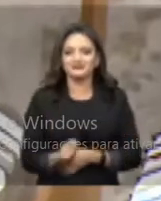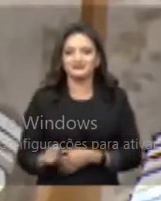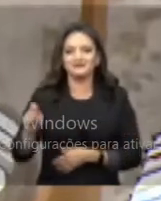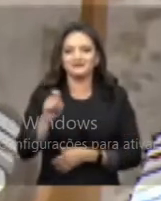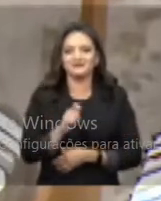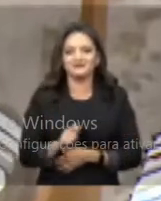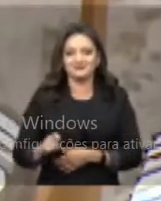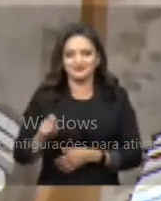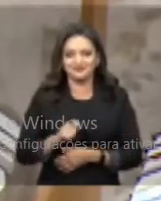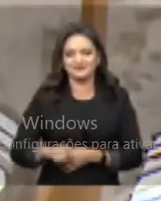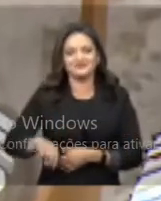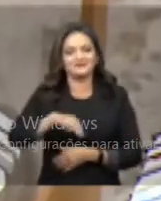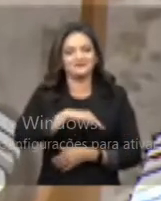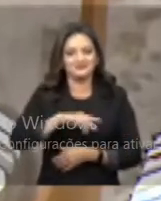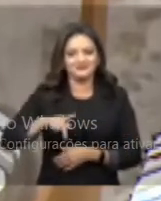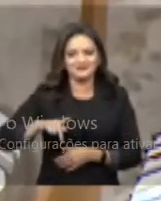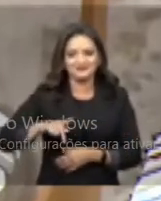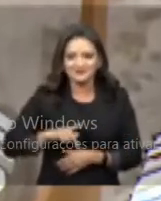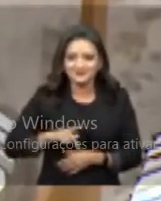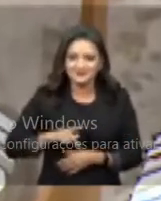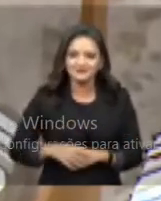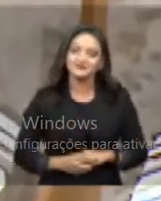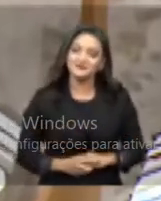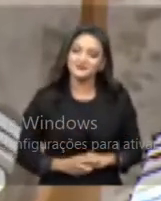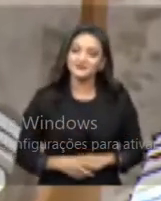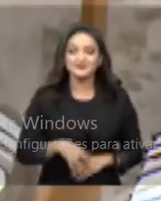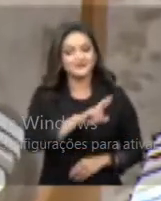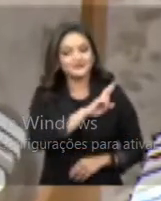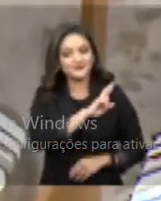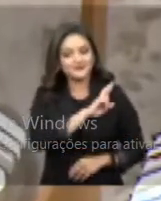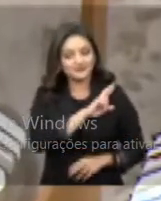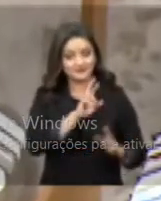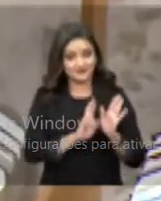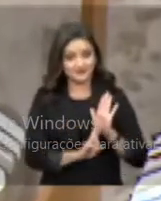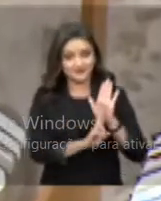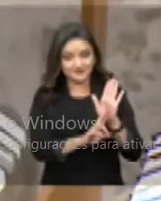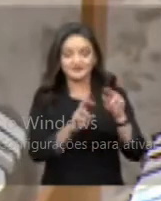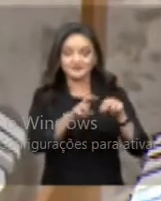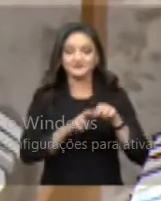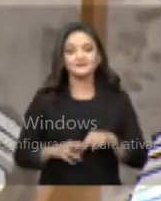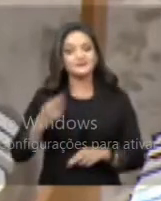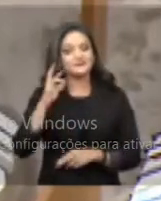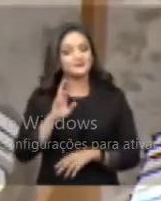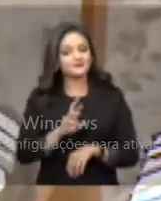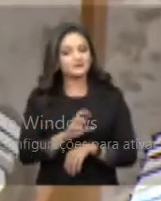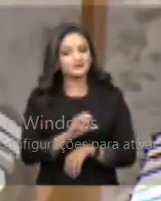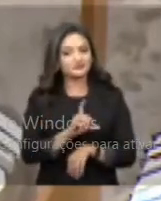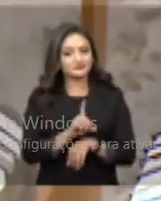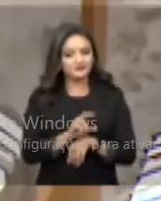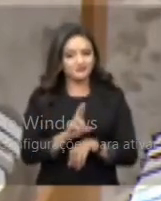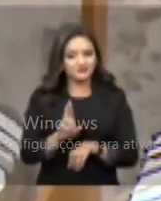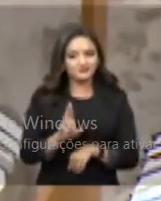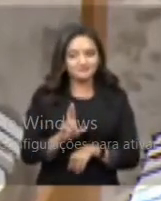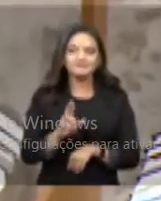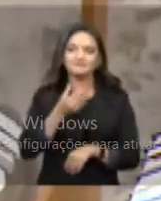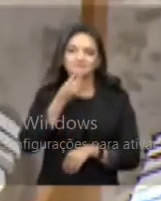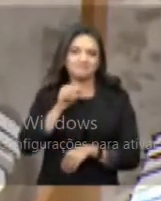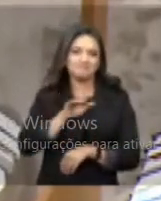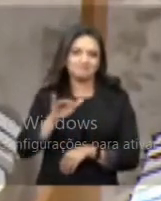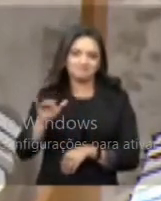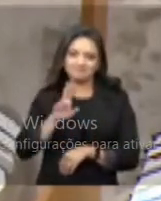dessa Associação Nacional, representada pelo doutor Murrieta, a quem também